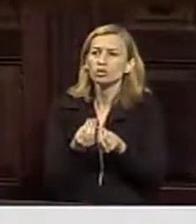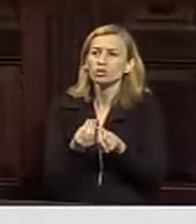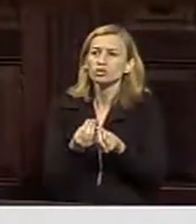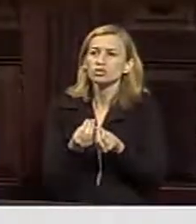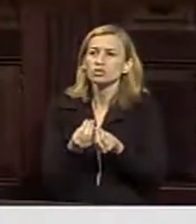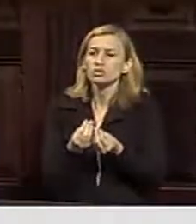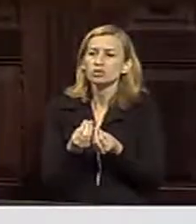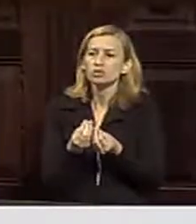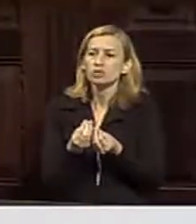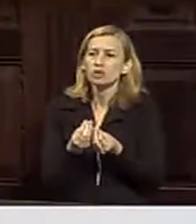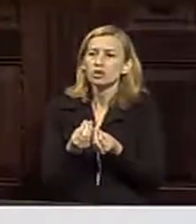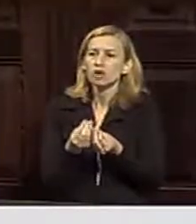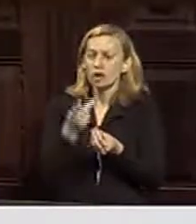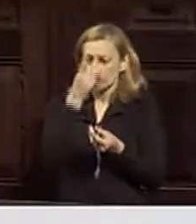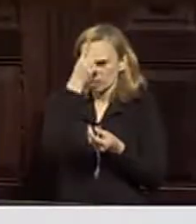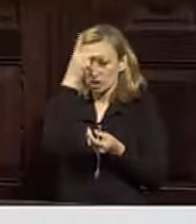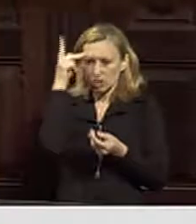cidades.